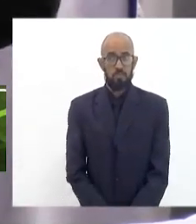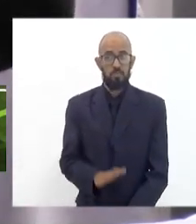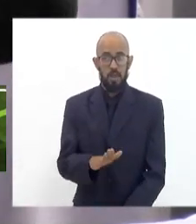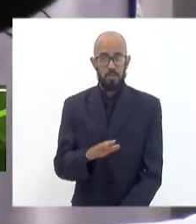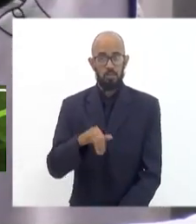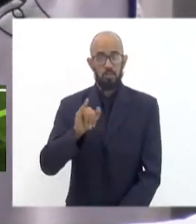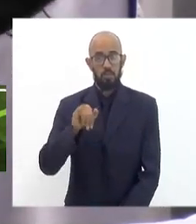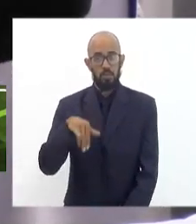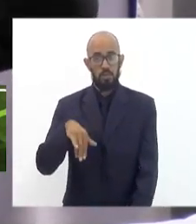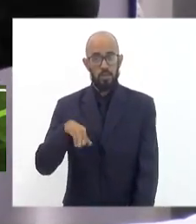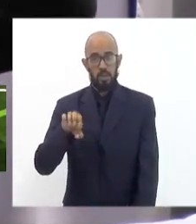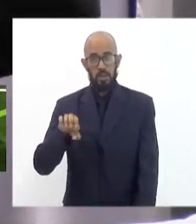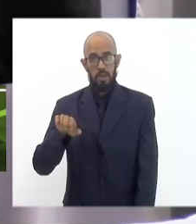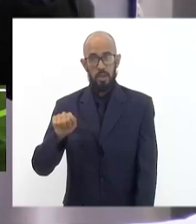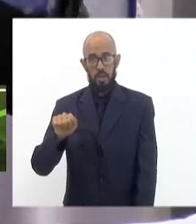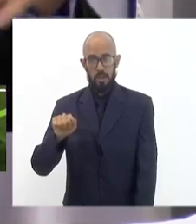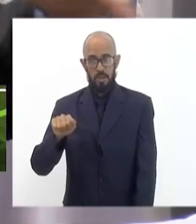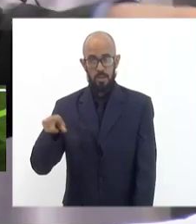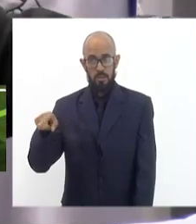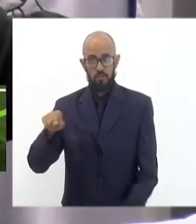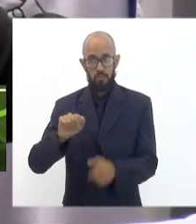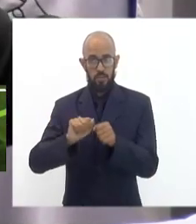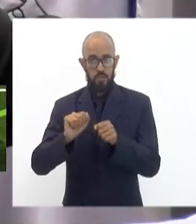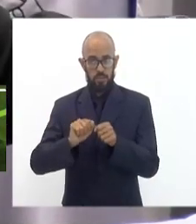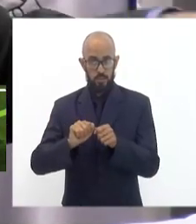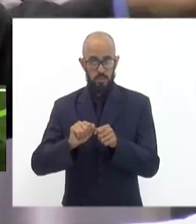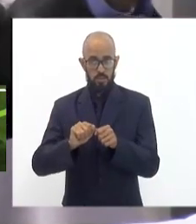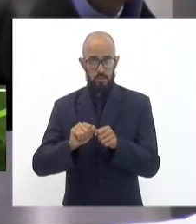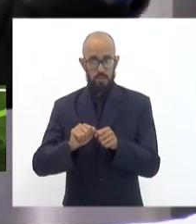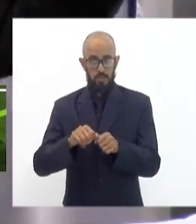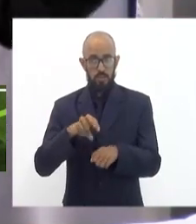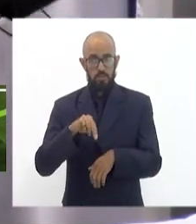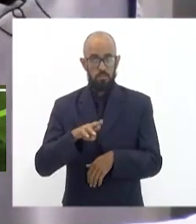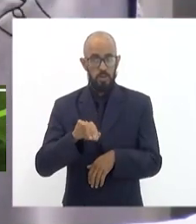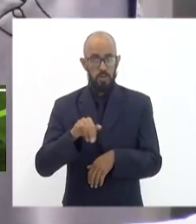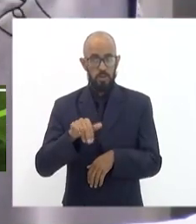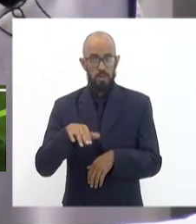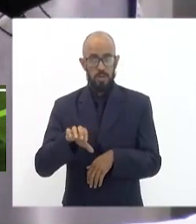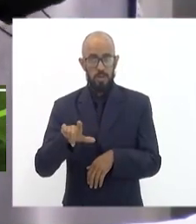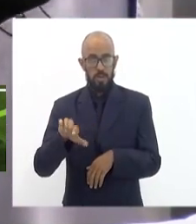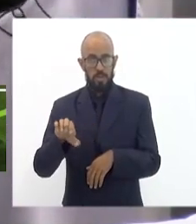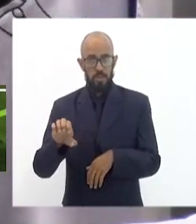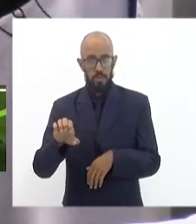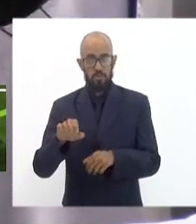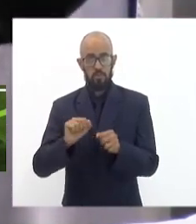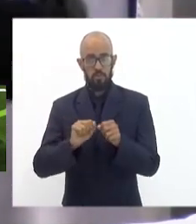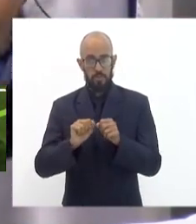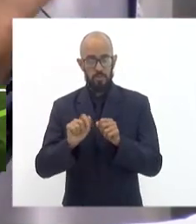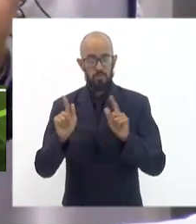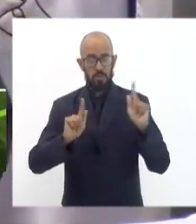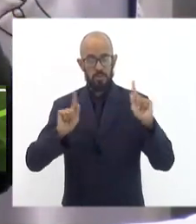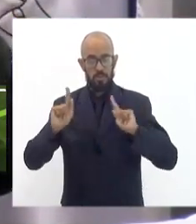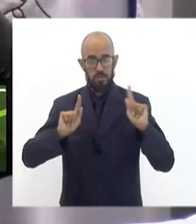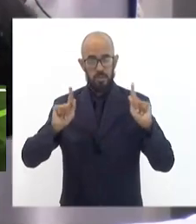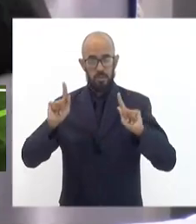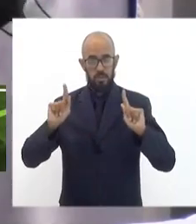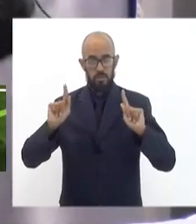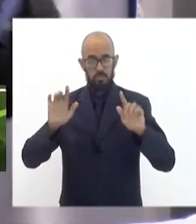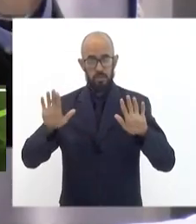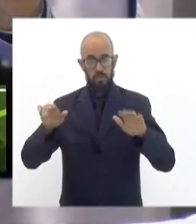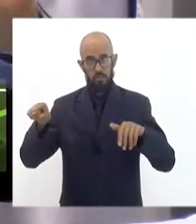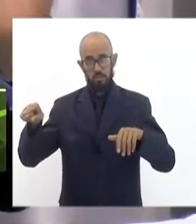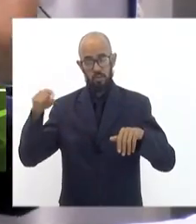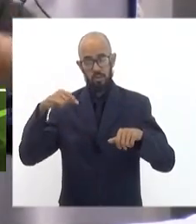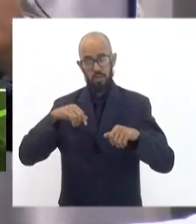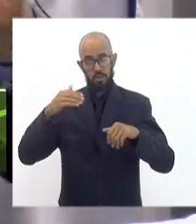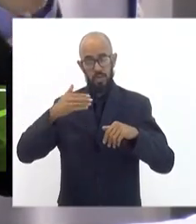inéia não iriam que aquela Marilene Marilene fez uma licitação e etc mas como se eu